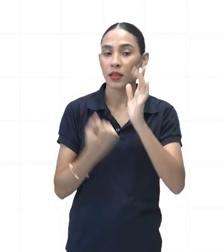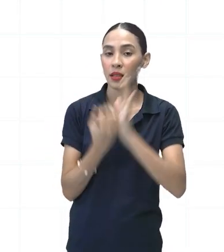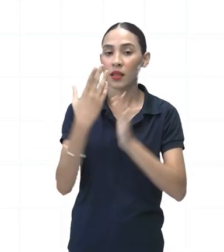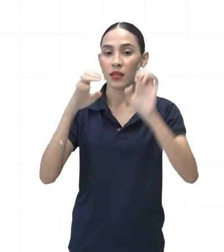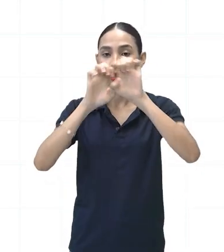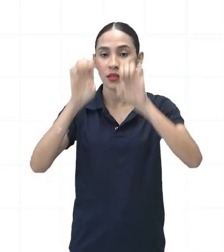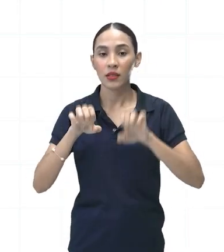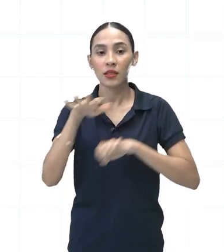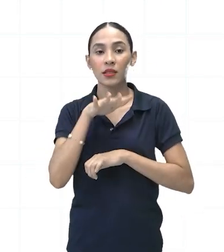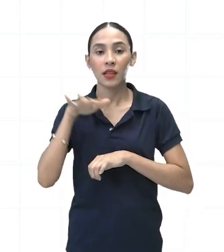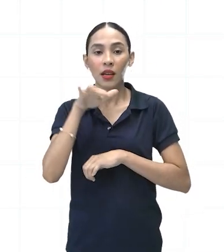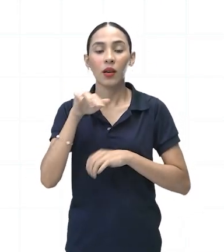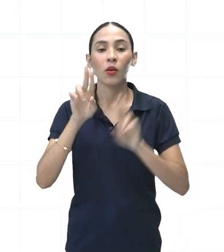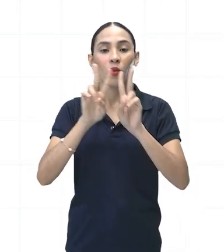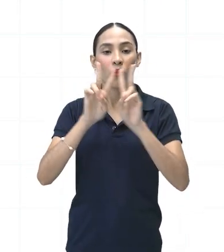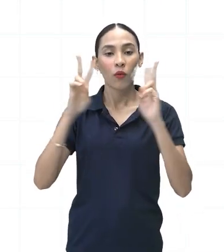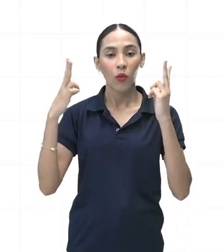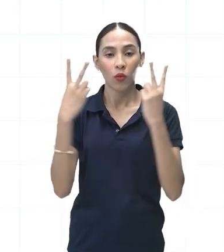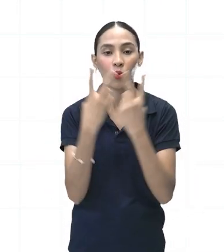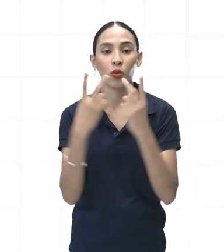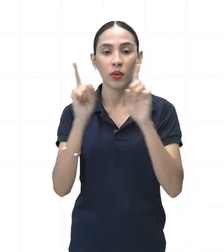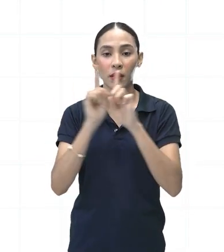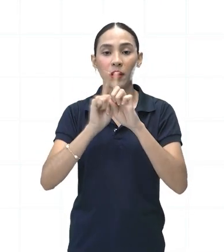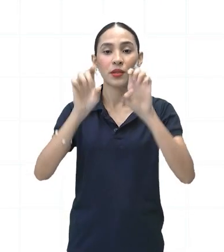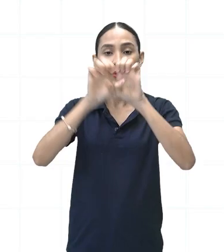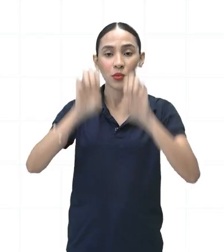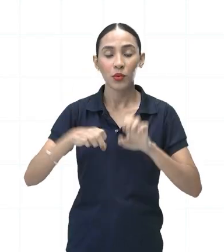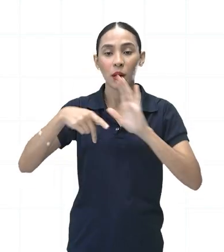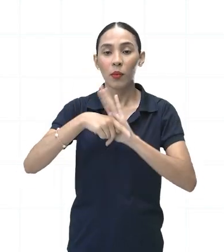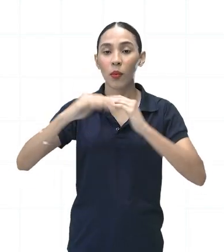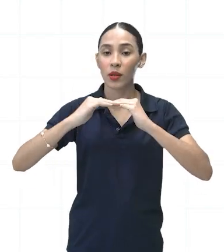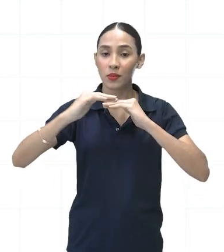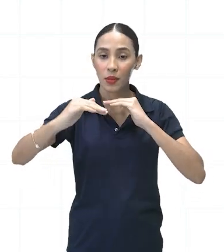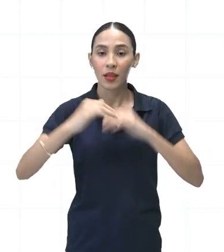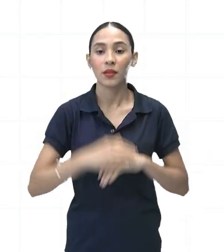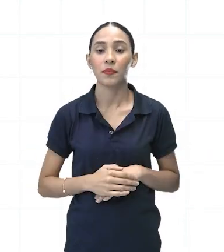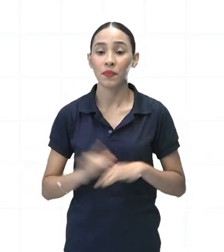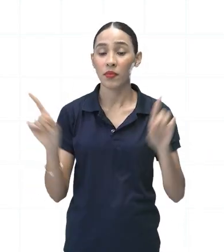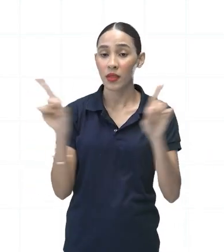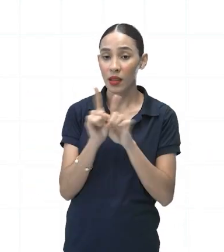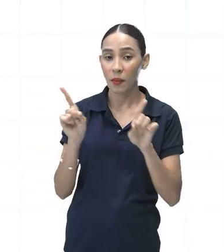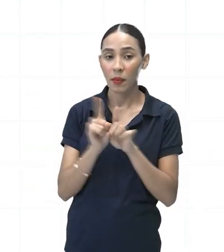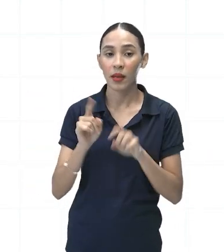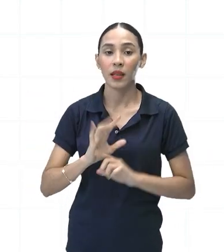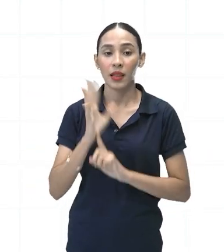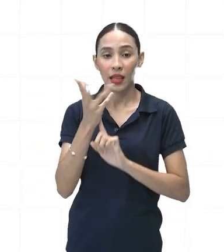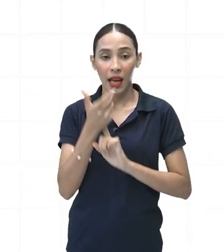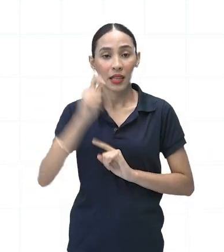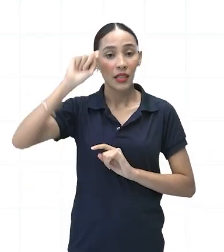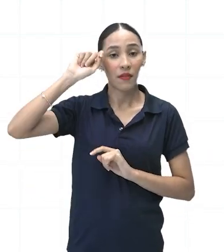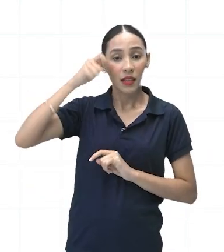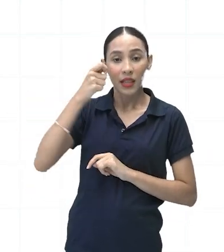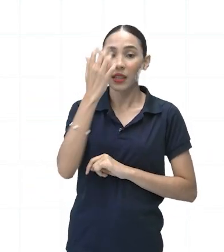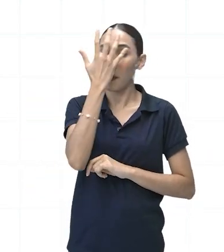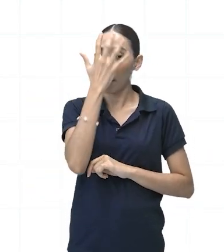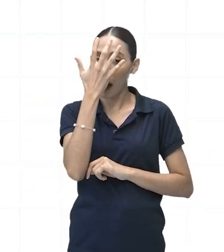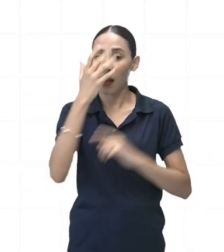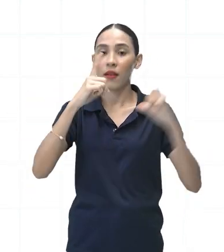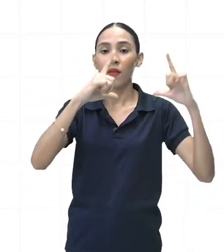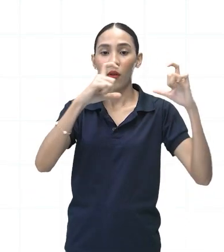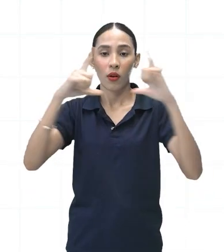do espaço por meio de volumes e de decomposição de planos, e também na arte africana,